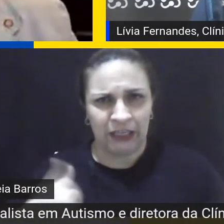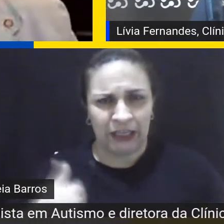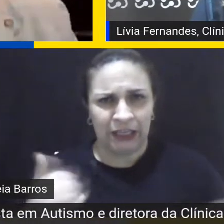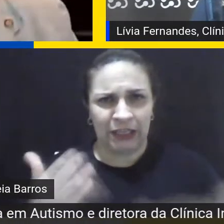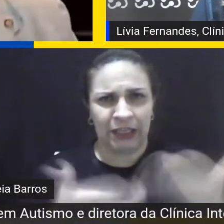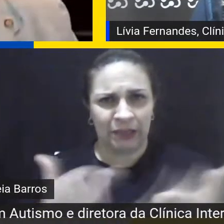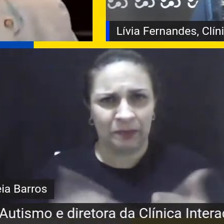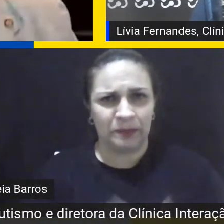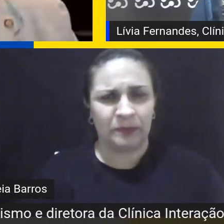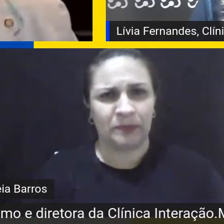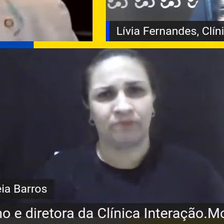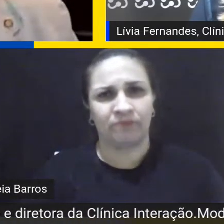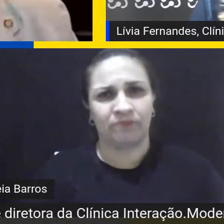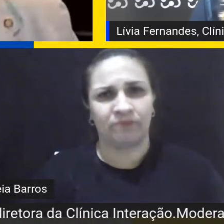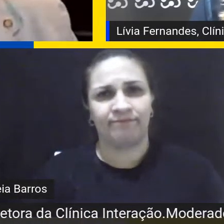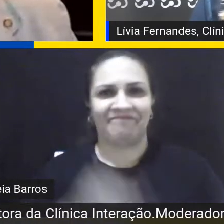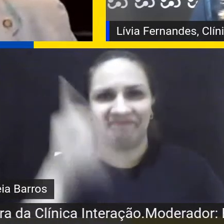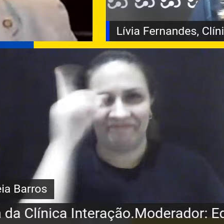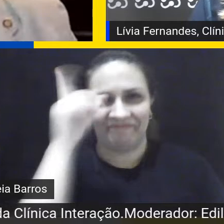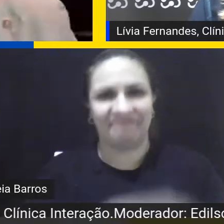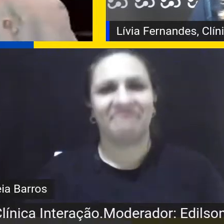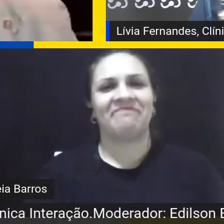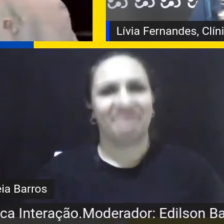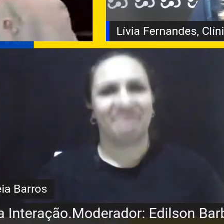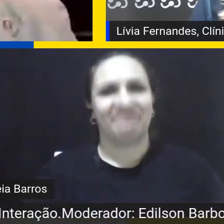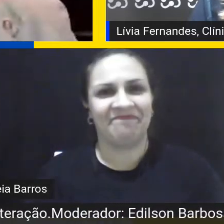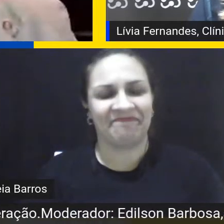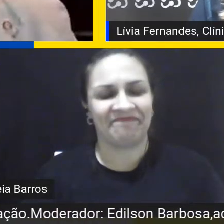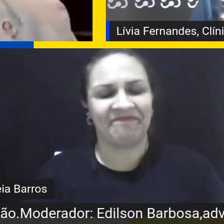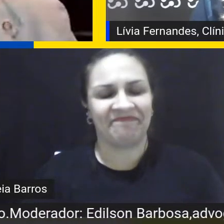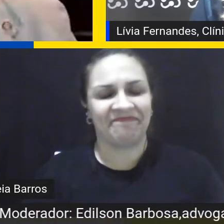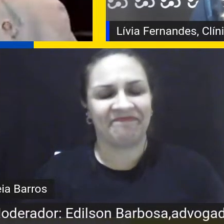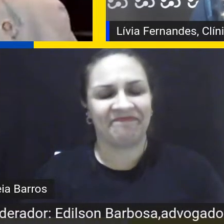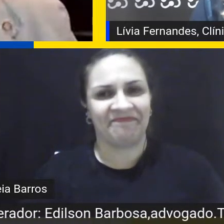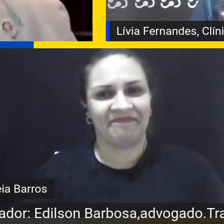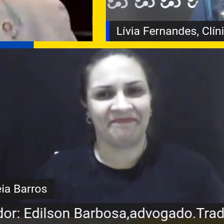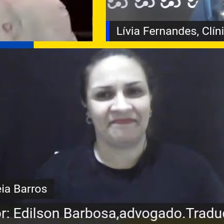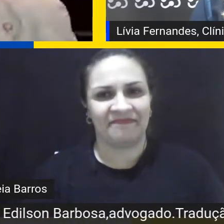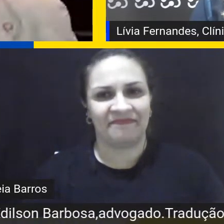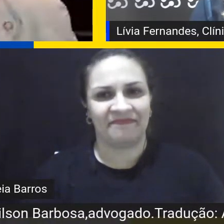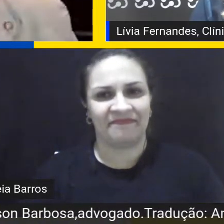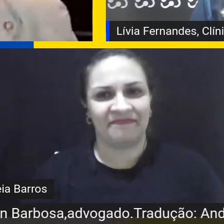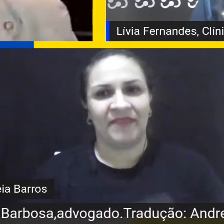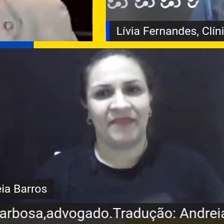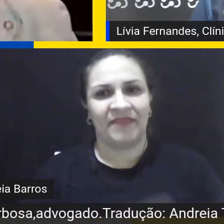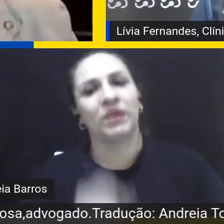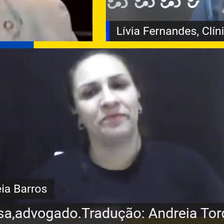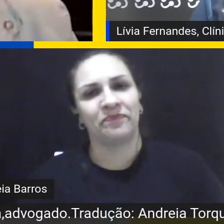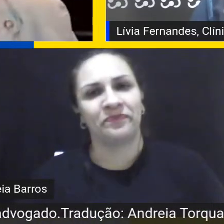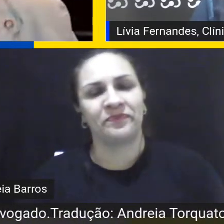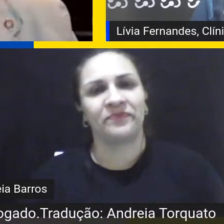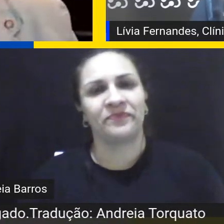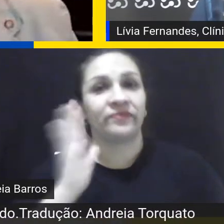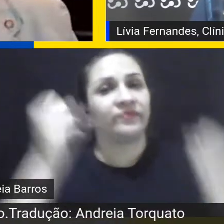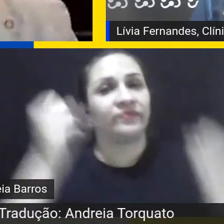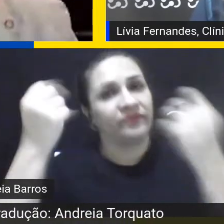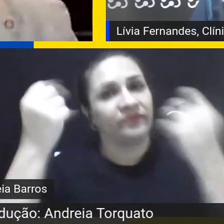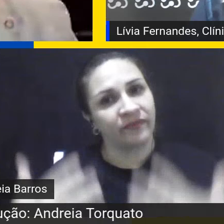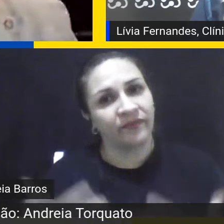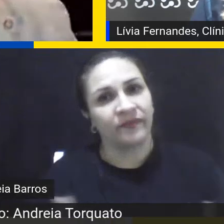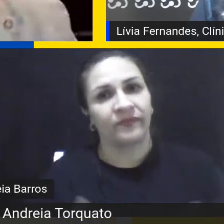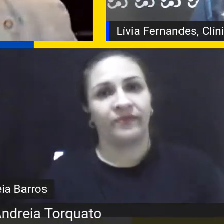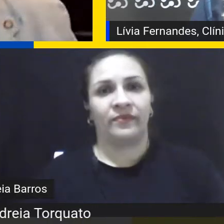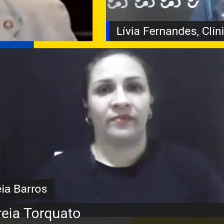Bem, um pouco difícil, né? O que acontece? Como eu falei para vocês,